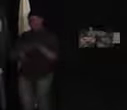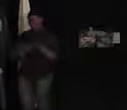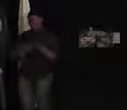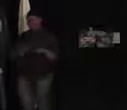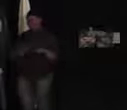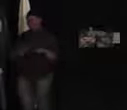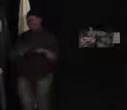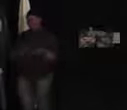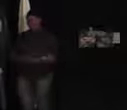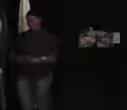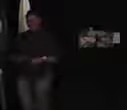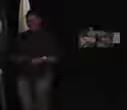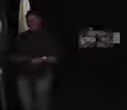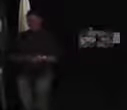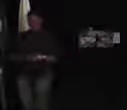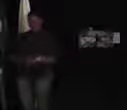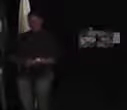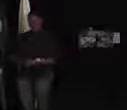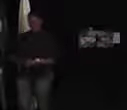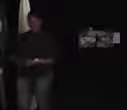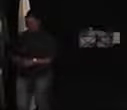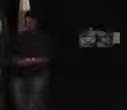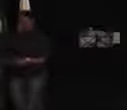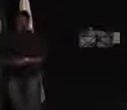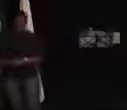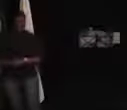Mais ou menos assim, né? Quando você fala em